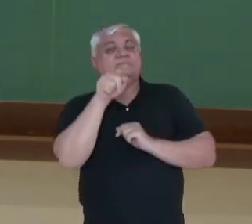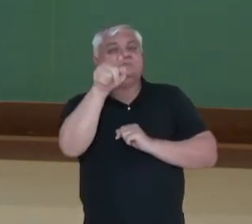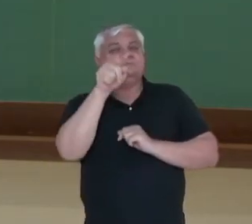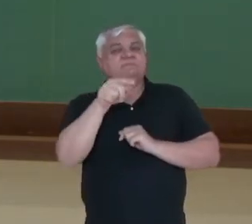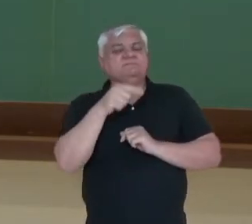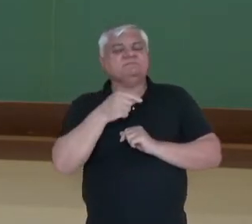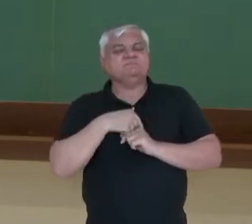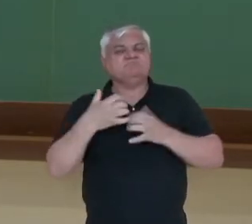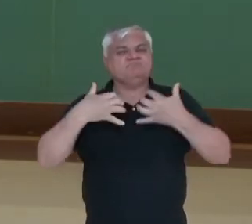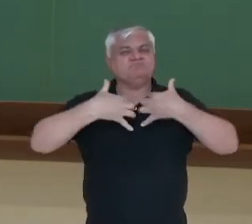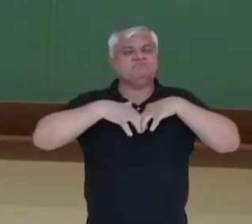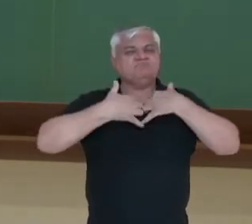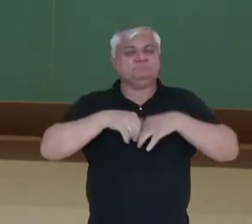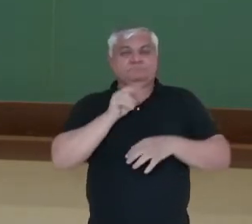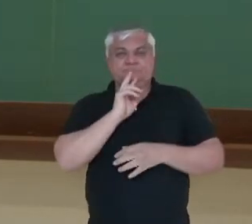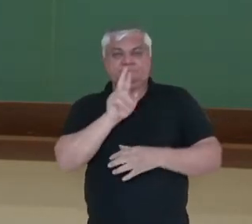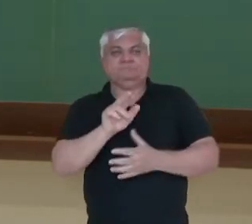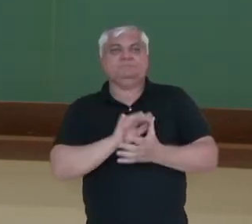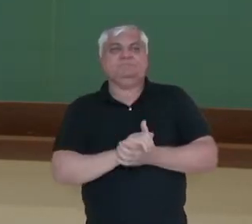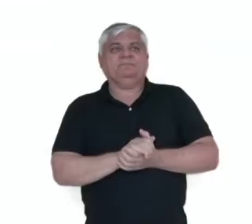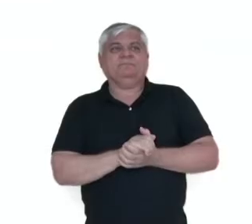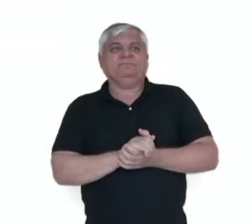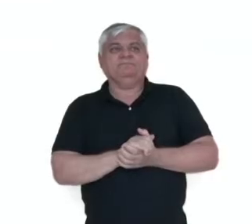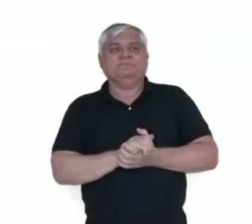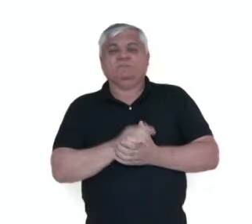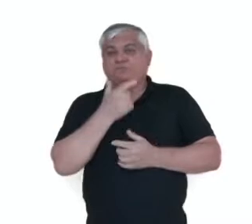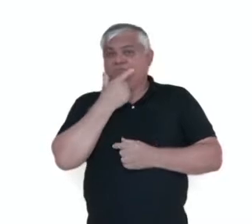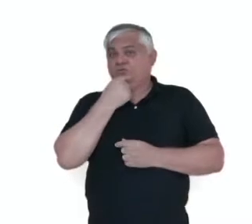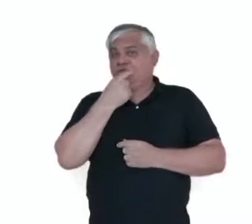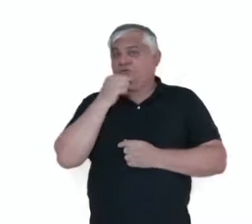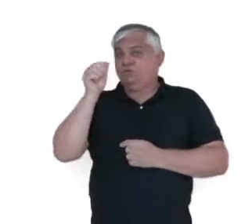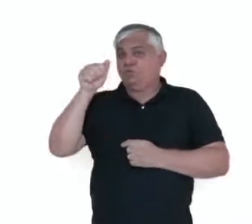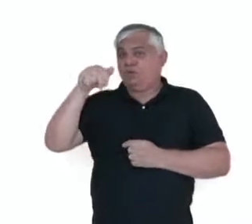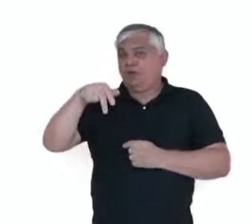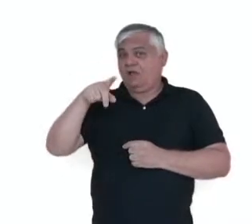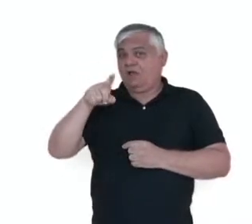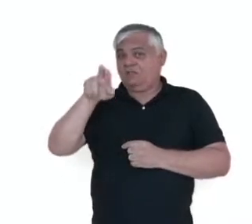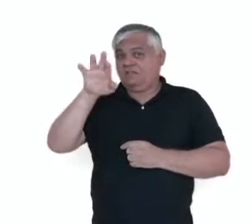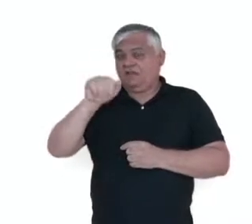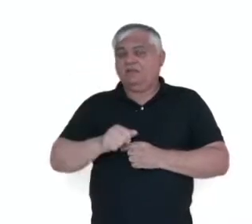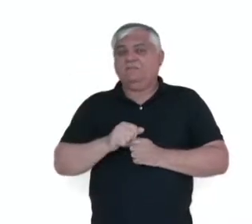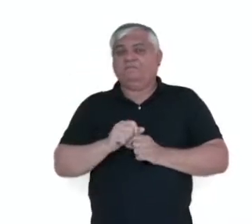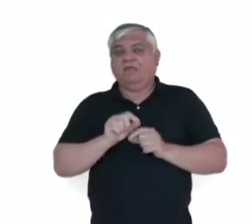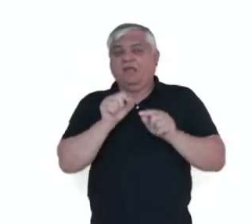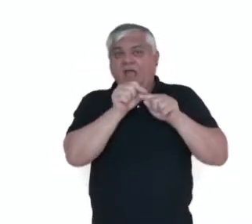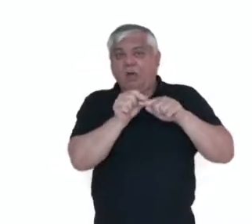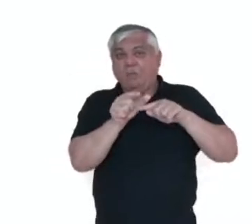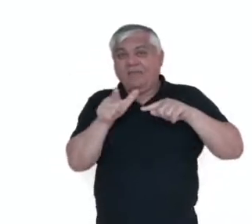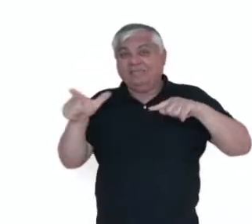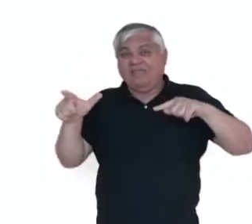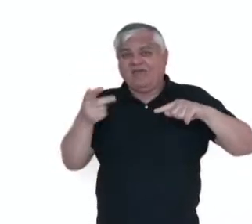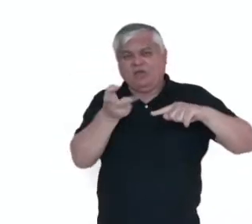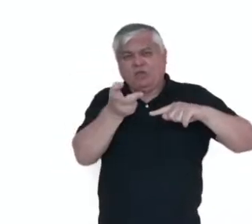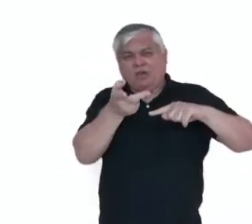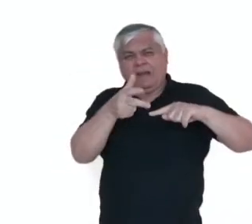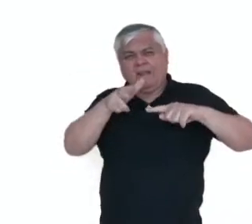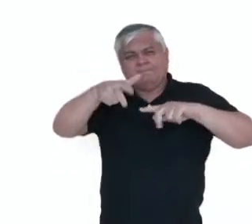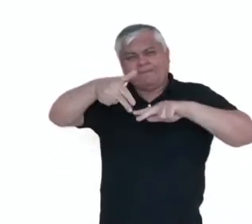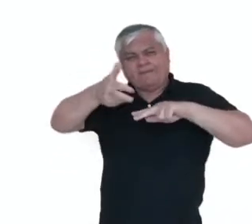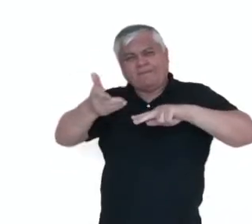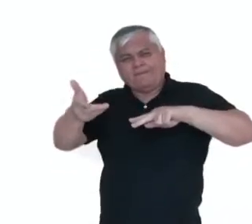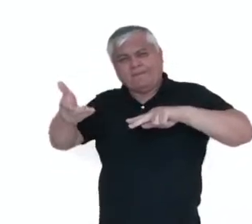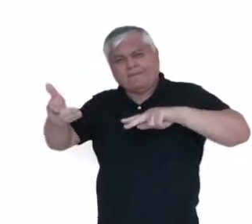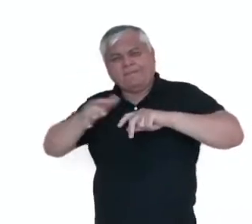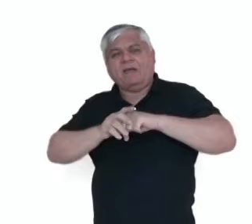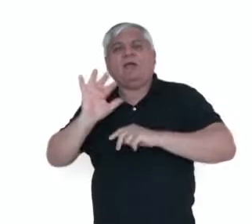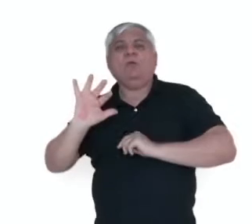vocês resolvam. Vamos lá. No caso de André, aumentar a velocidade com que anda no skate, o